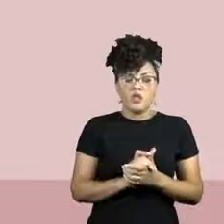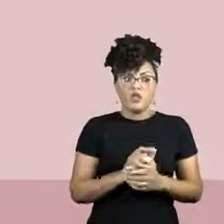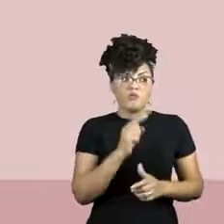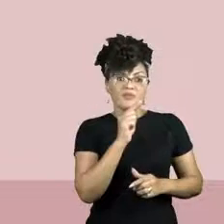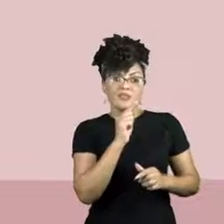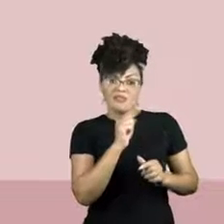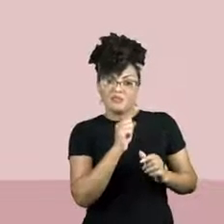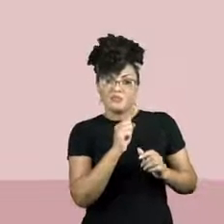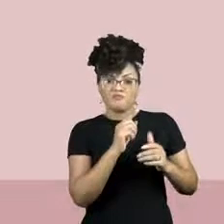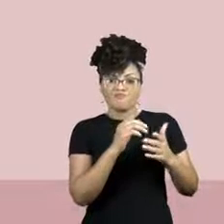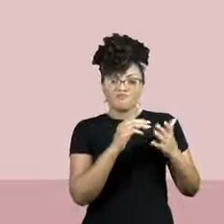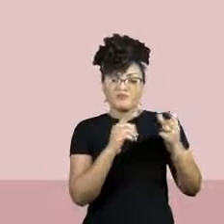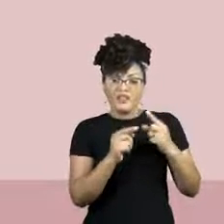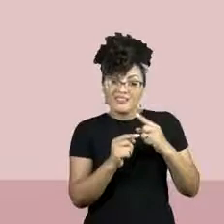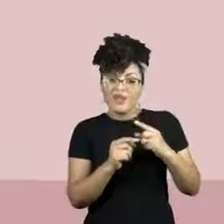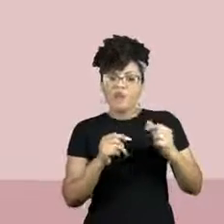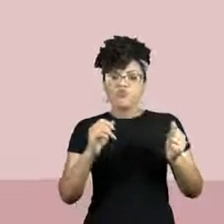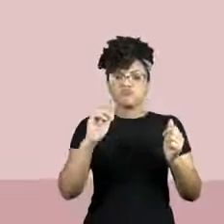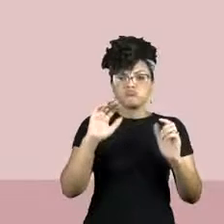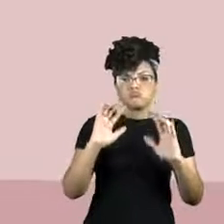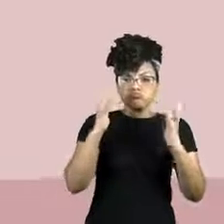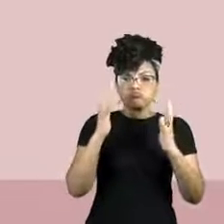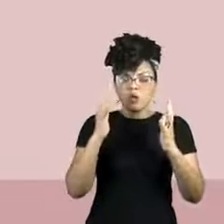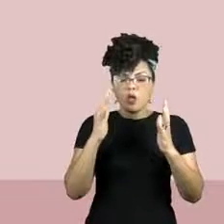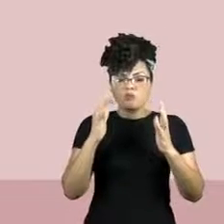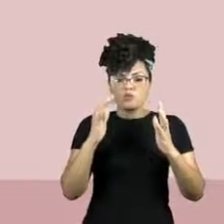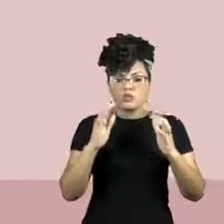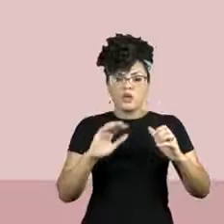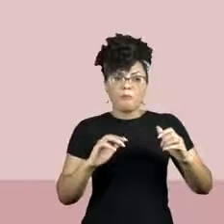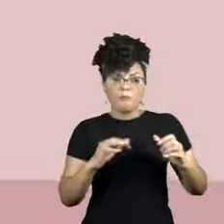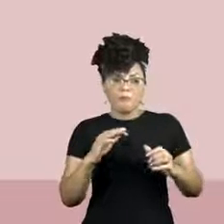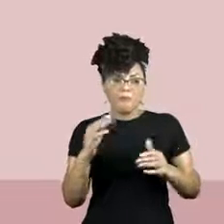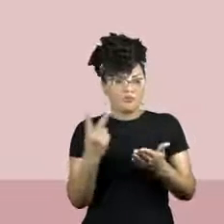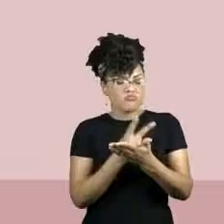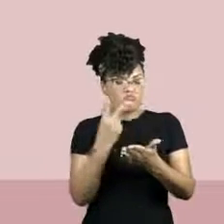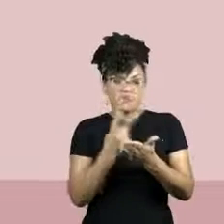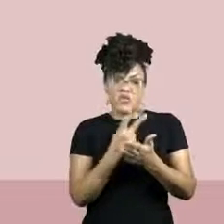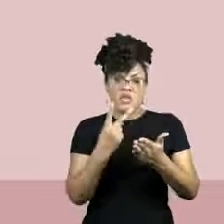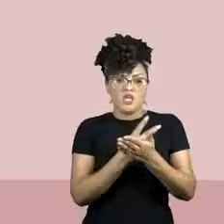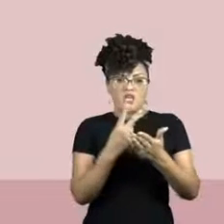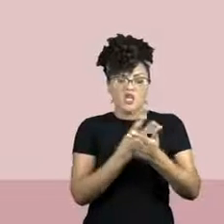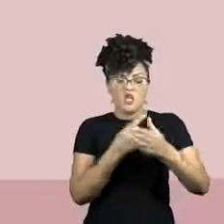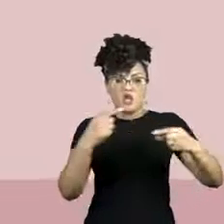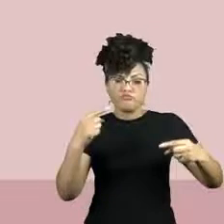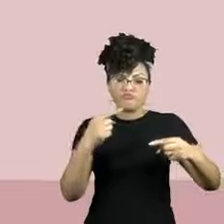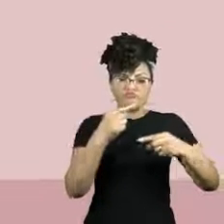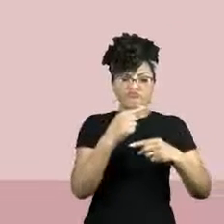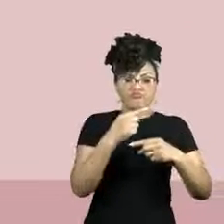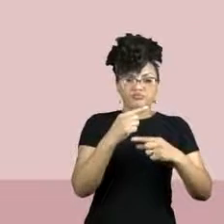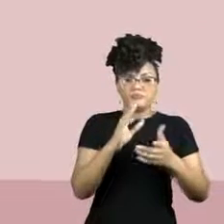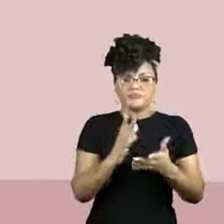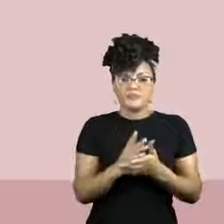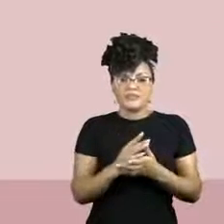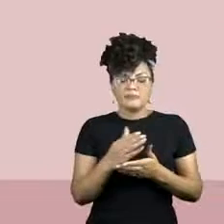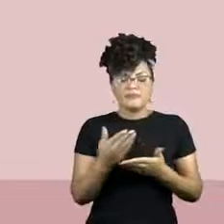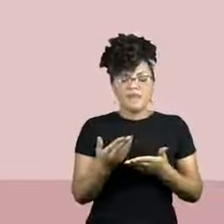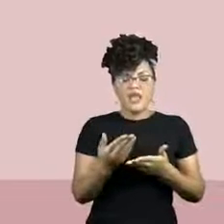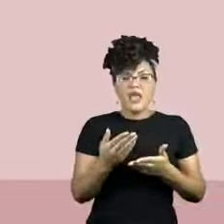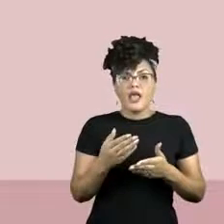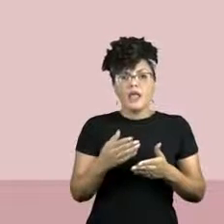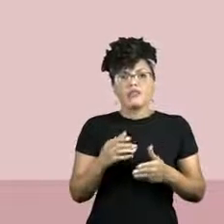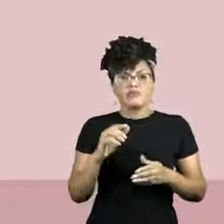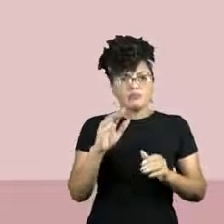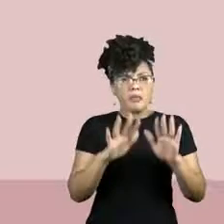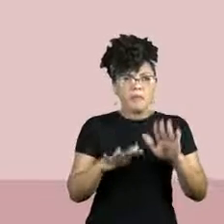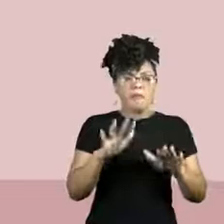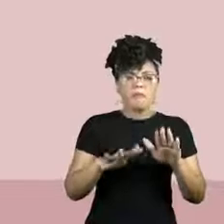falha translacional. Tá? O que é uma falha translacional? Ela depende muito, basicamente, do perfil geológico.